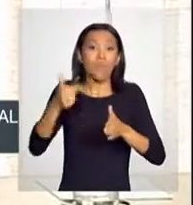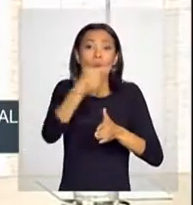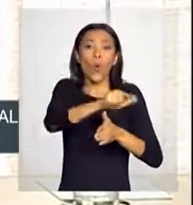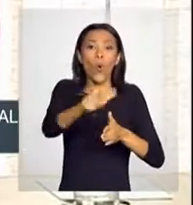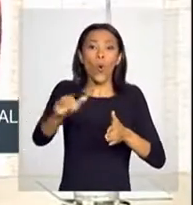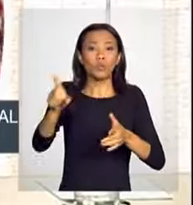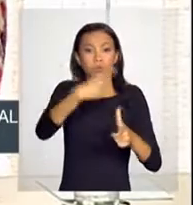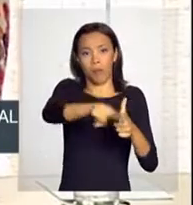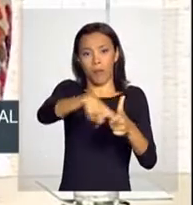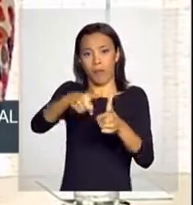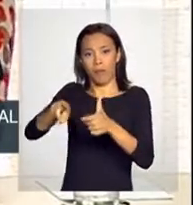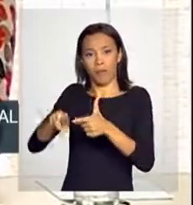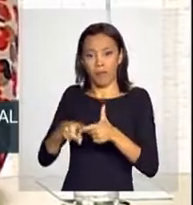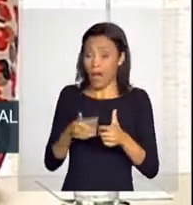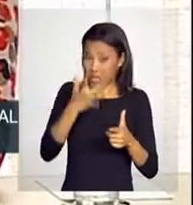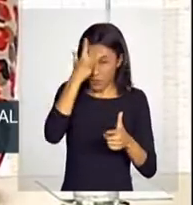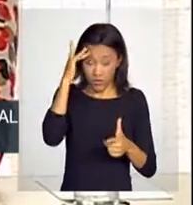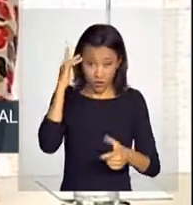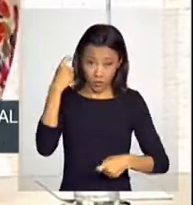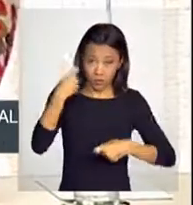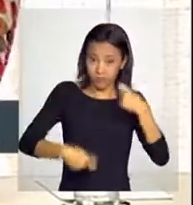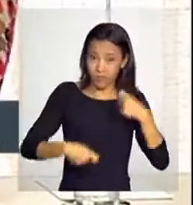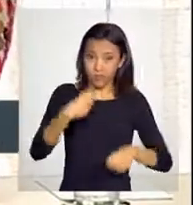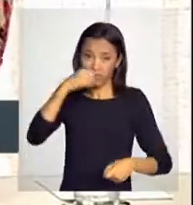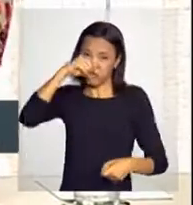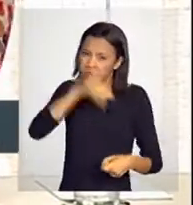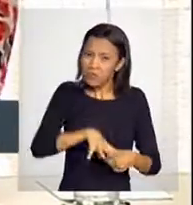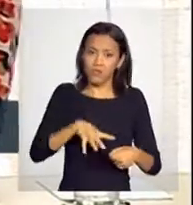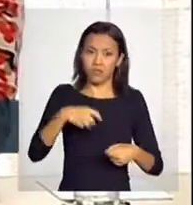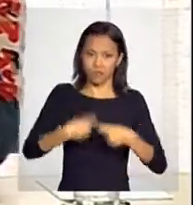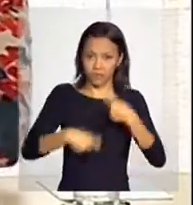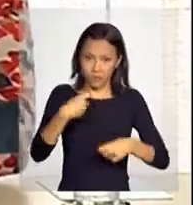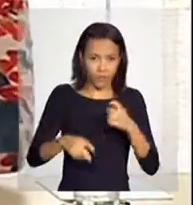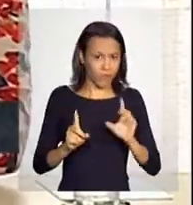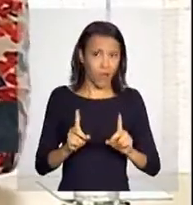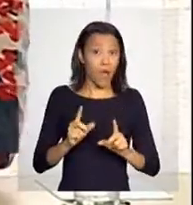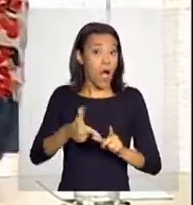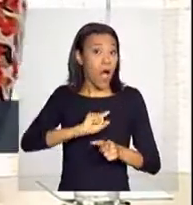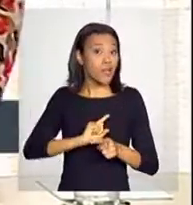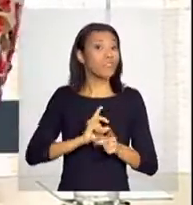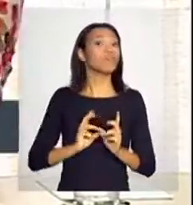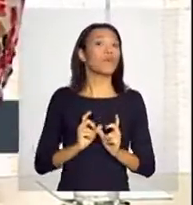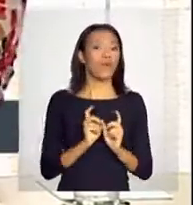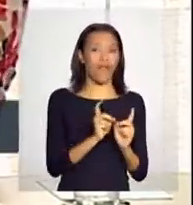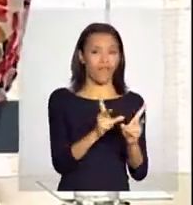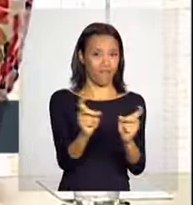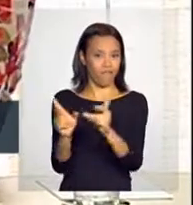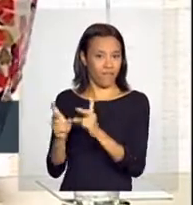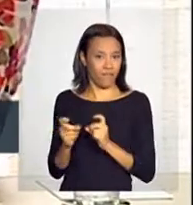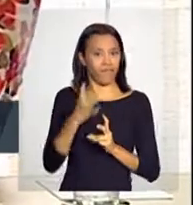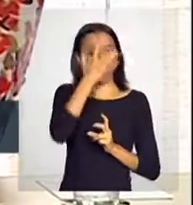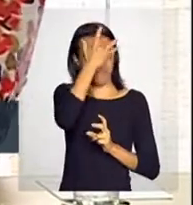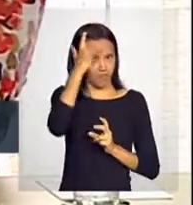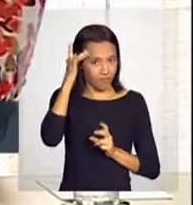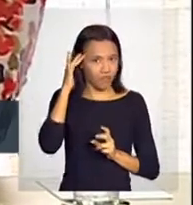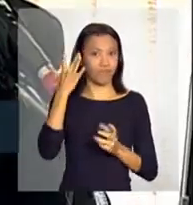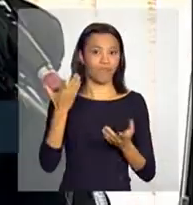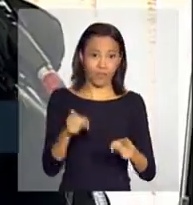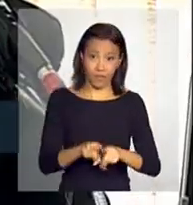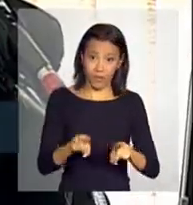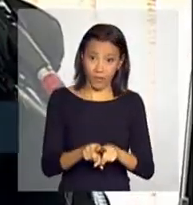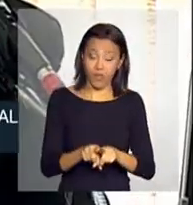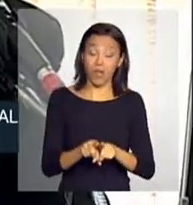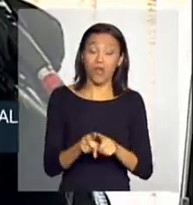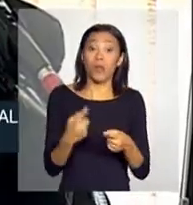adianta dizer que a pessoa está sendo explorada sexualmente porque antes da exclamação veio tráfico que ela está sendo explorado do ponto de